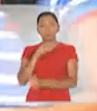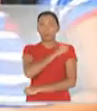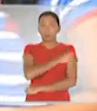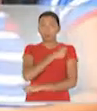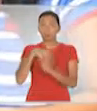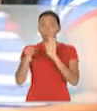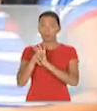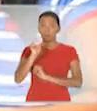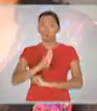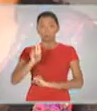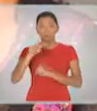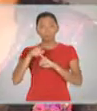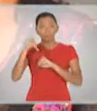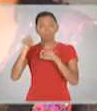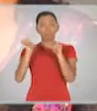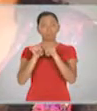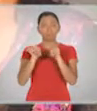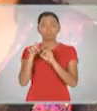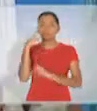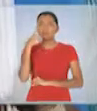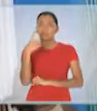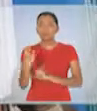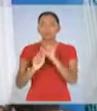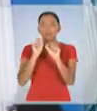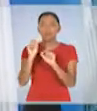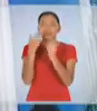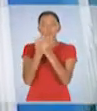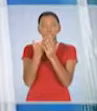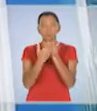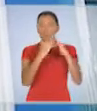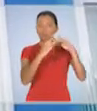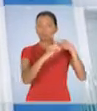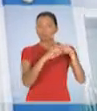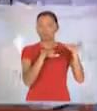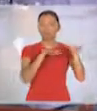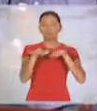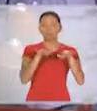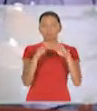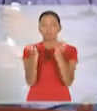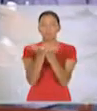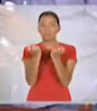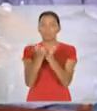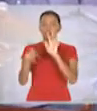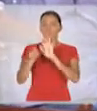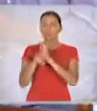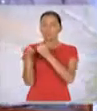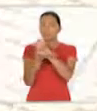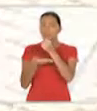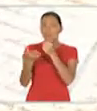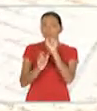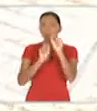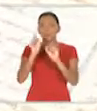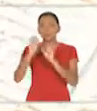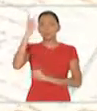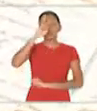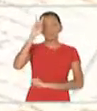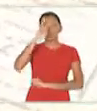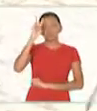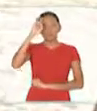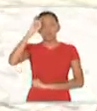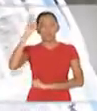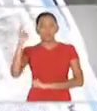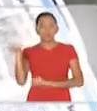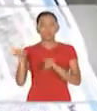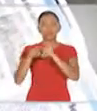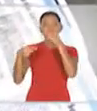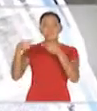pesquisadores e alunos de graduação e pós-graduação, interessados em estudar igrejas e movimentos evangélicos a partir de aspectos